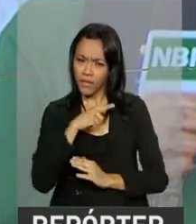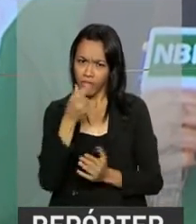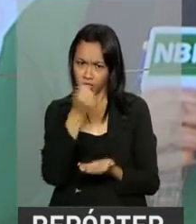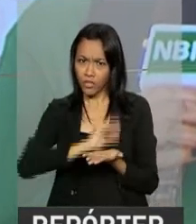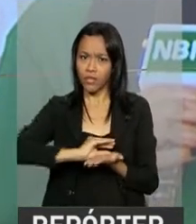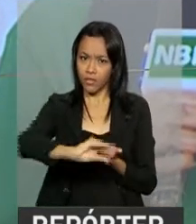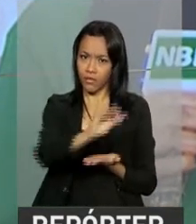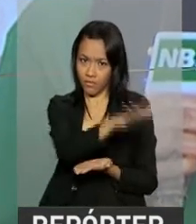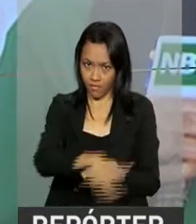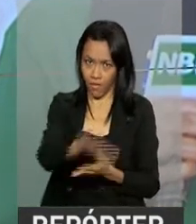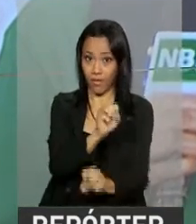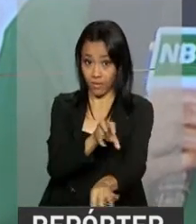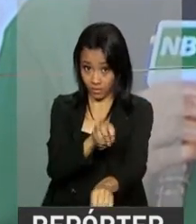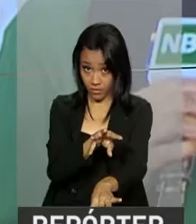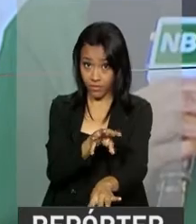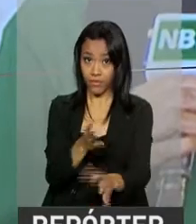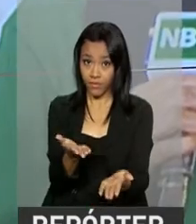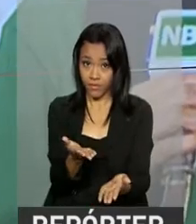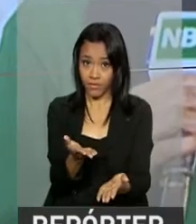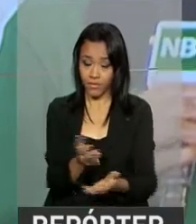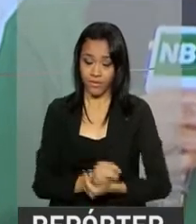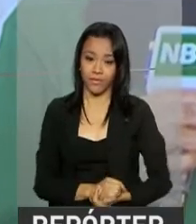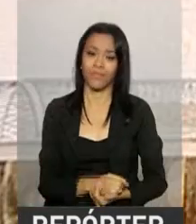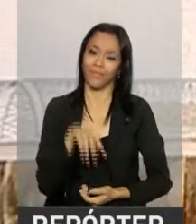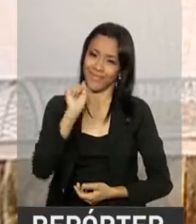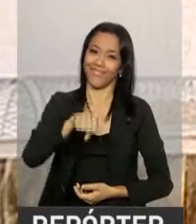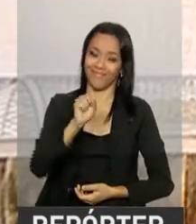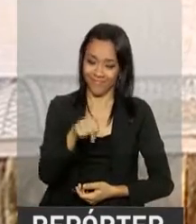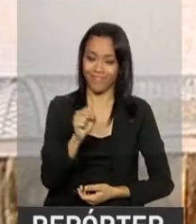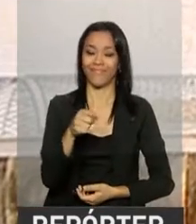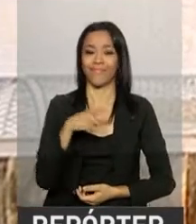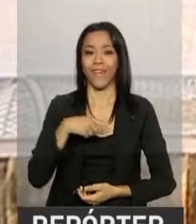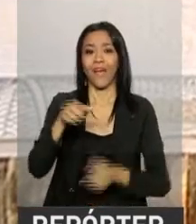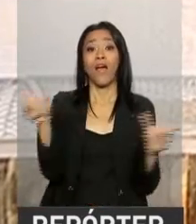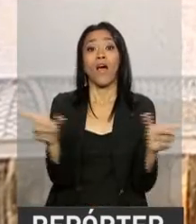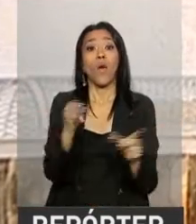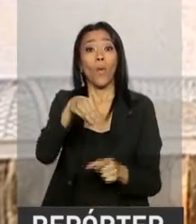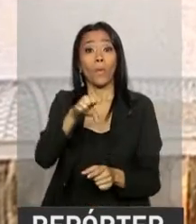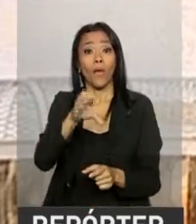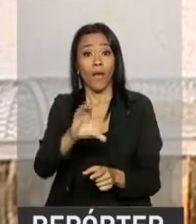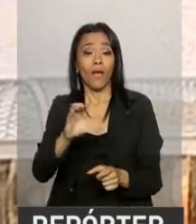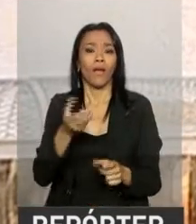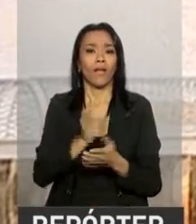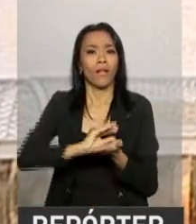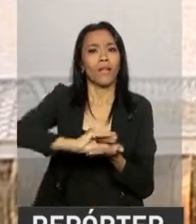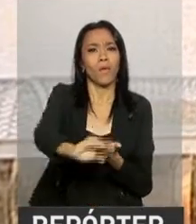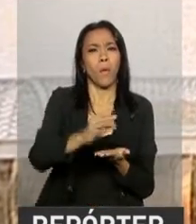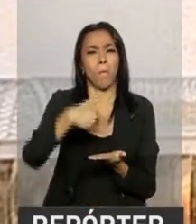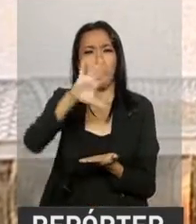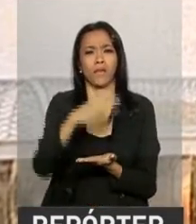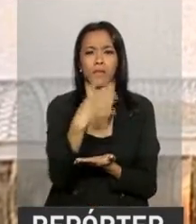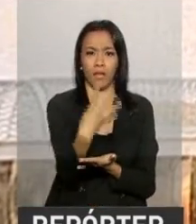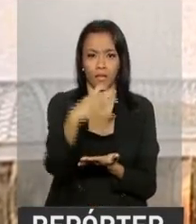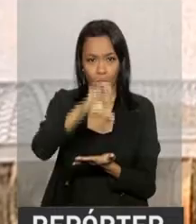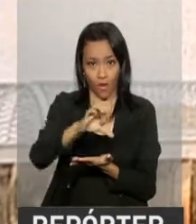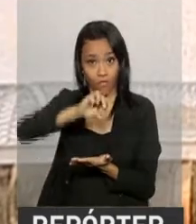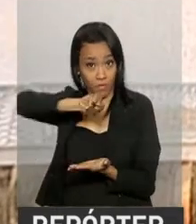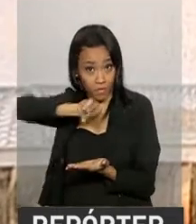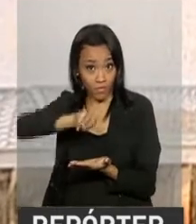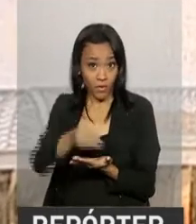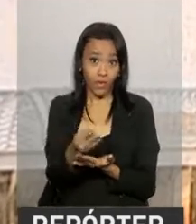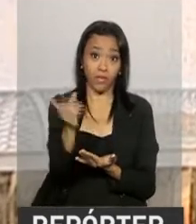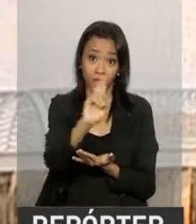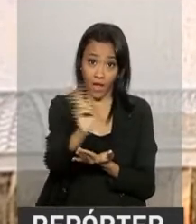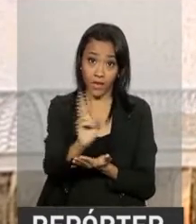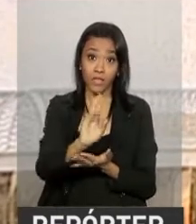de educação, é isso? É isso mesmo, o Ministério da Educação liberou mais de 49 milhões de reais para o